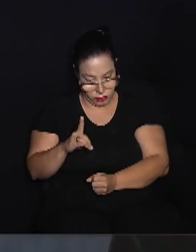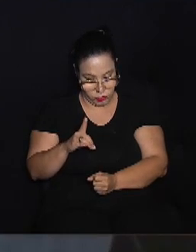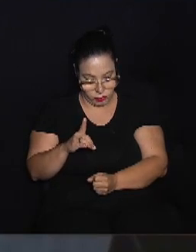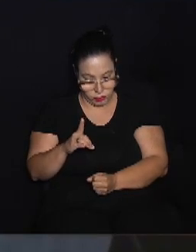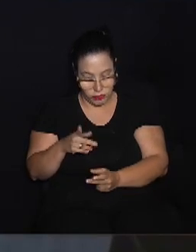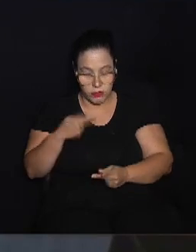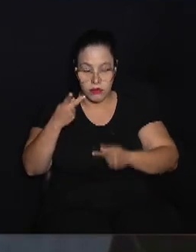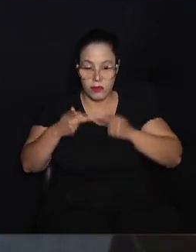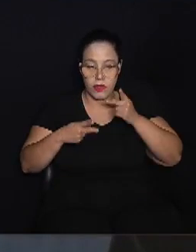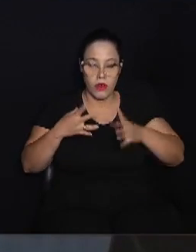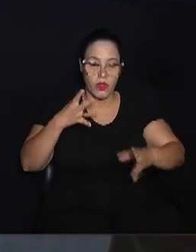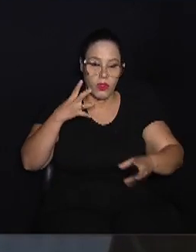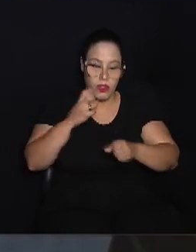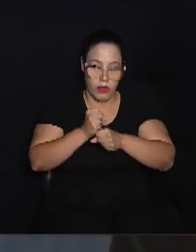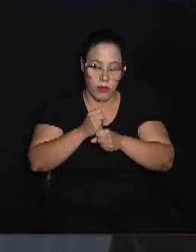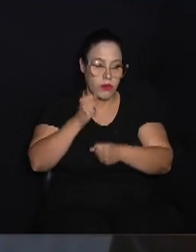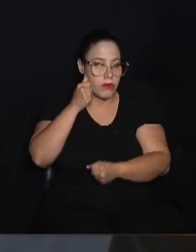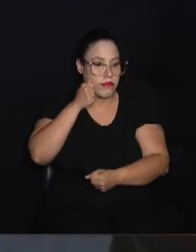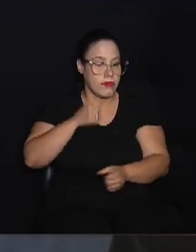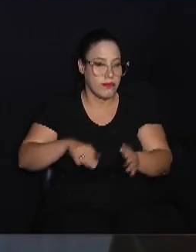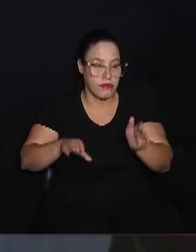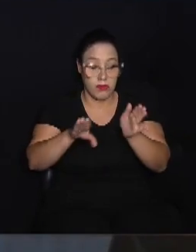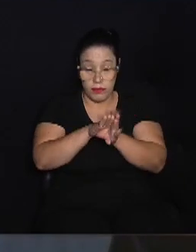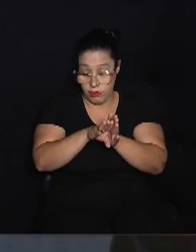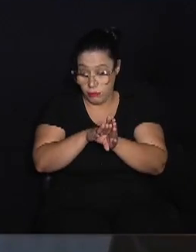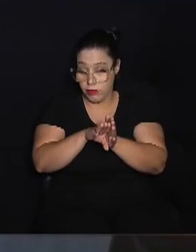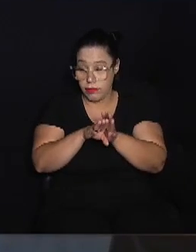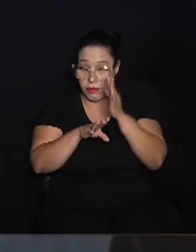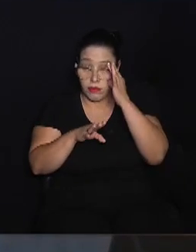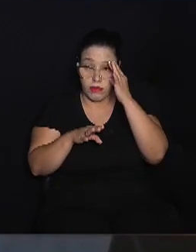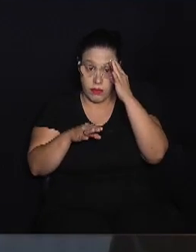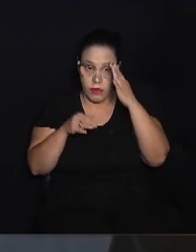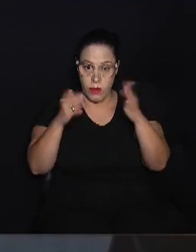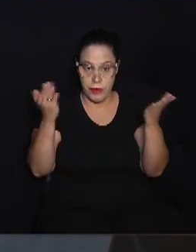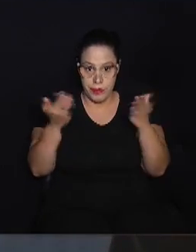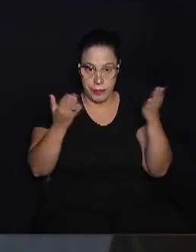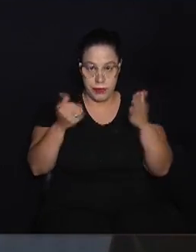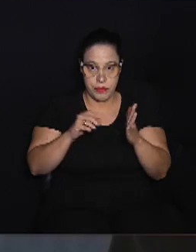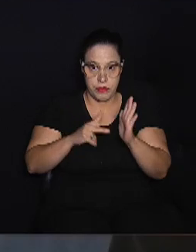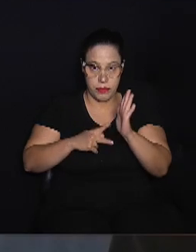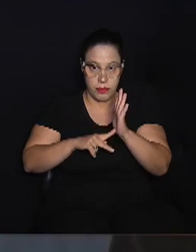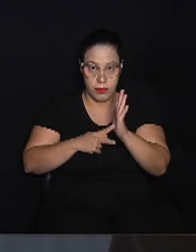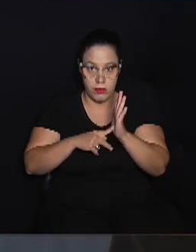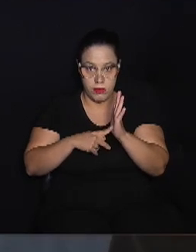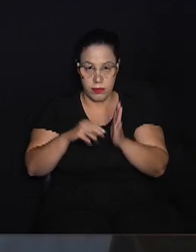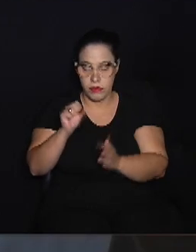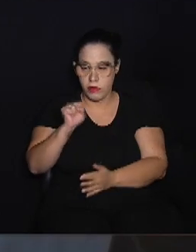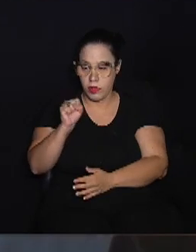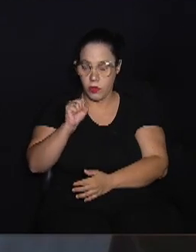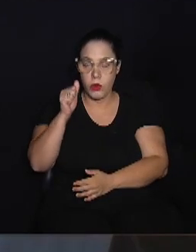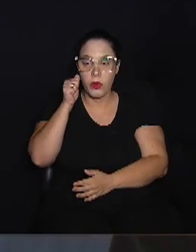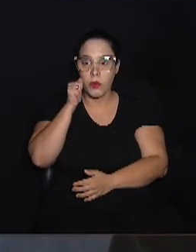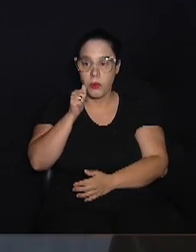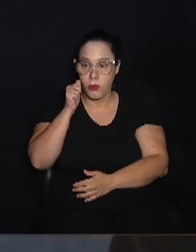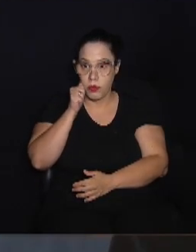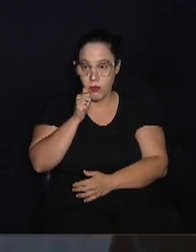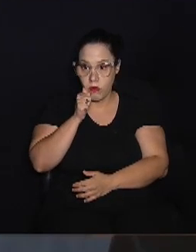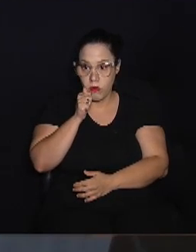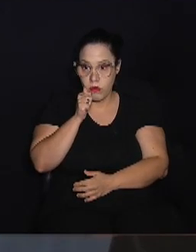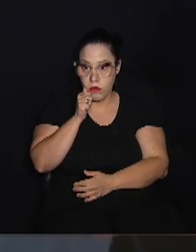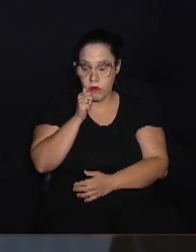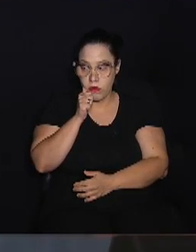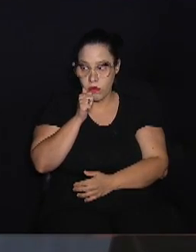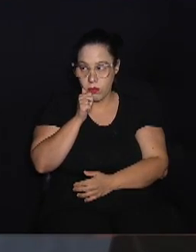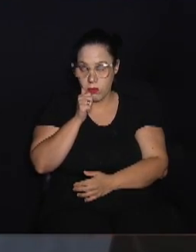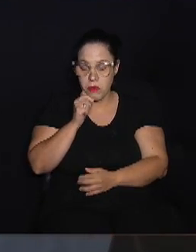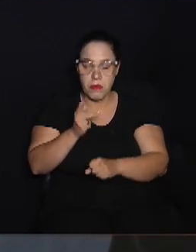falou sobre as conquistas das mulheres dentro do sindicato. Hoje no sindicato nós somos em 8 mulheres. E